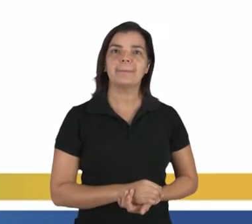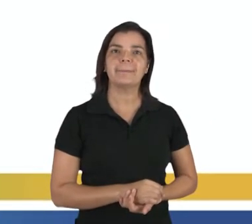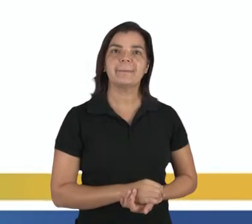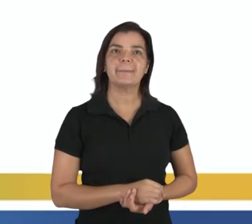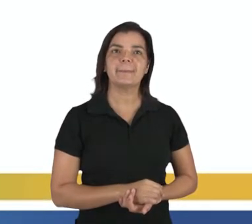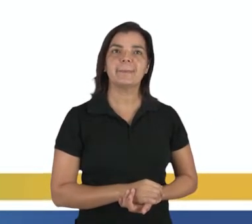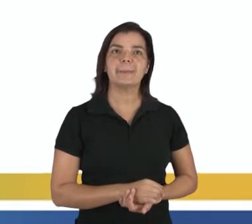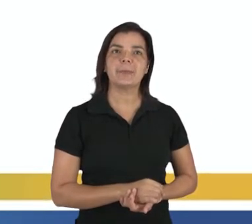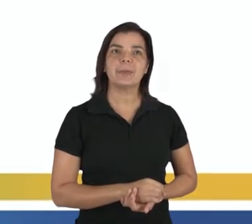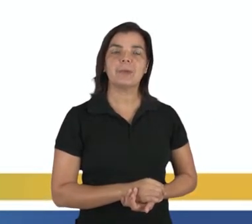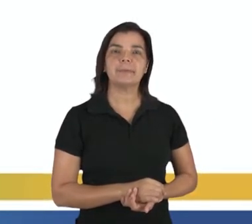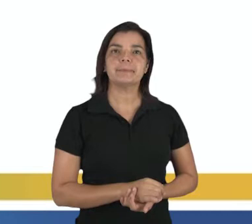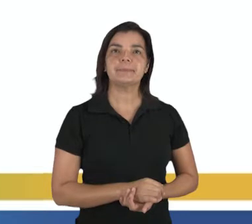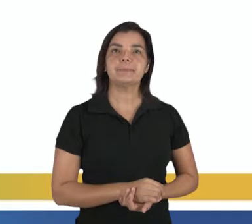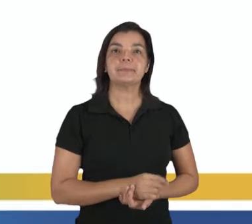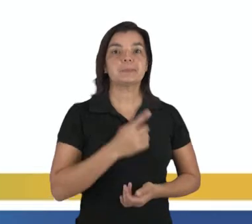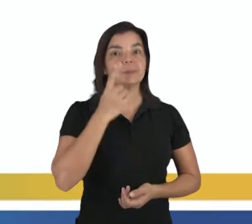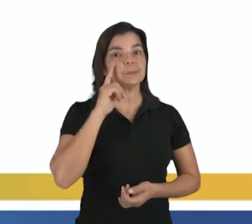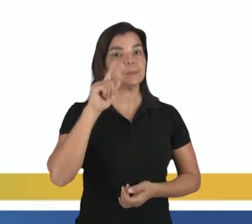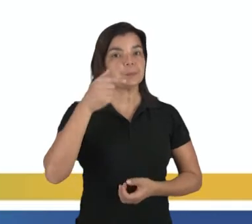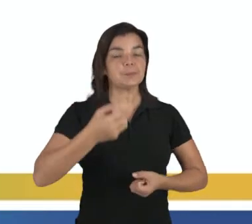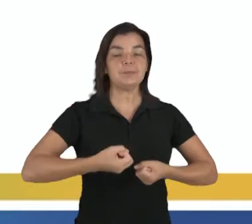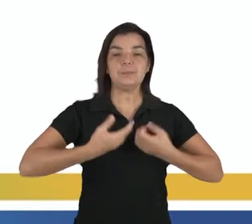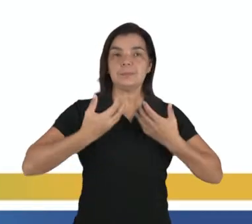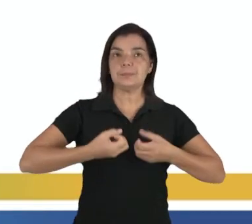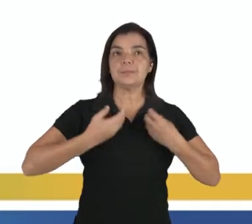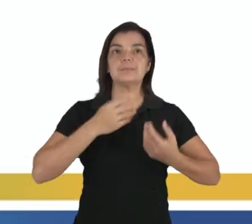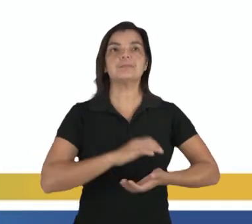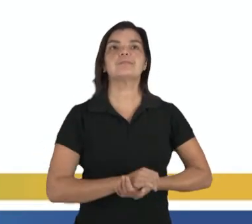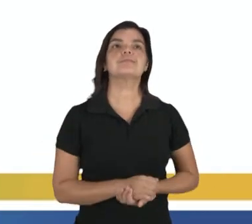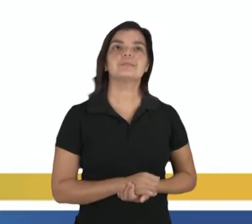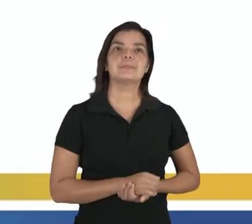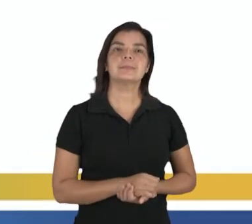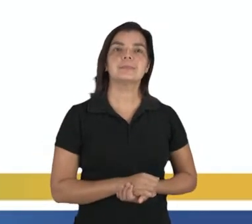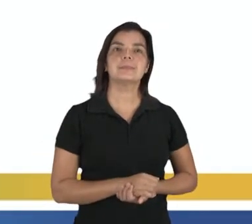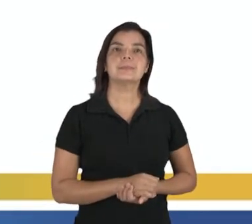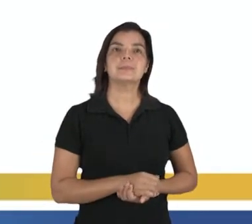problema. Vamos a mais um poema.